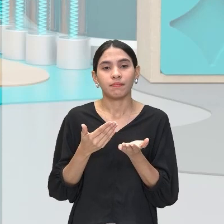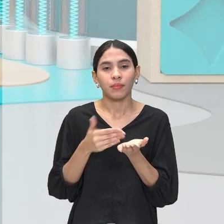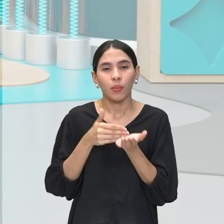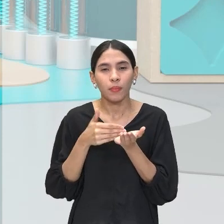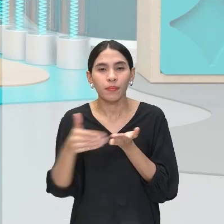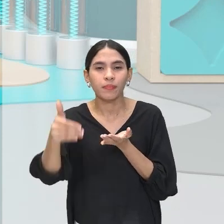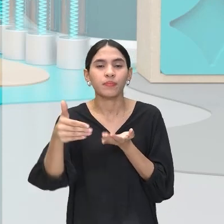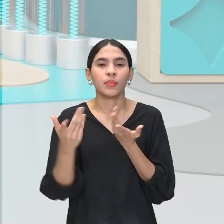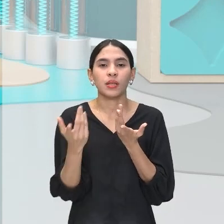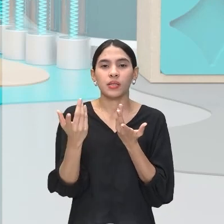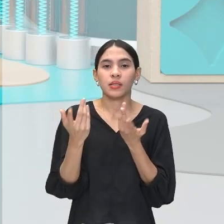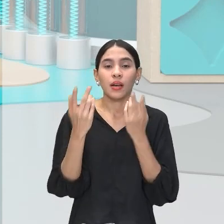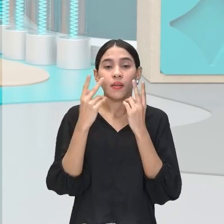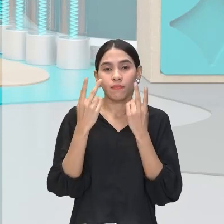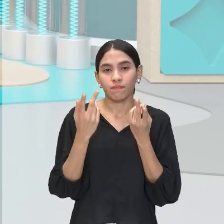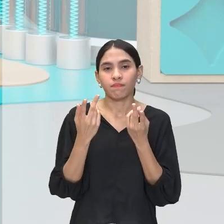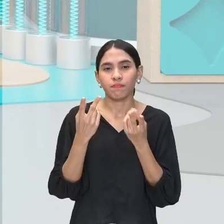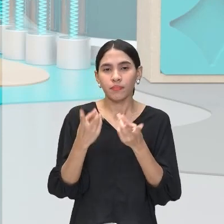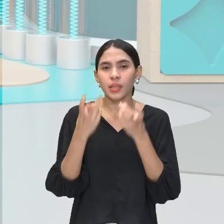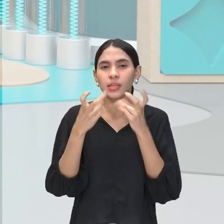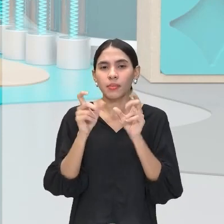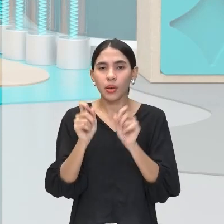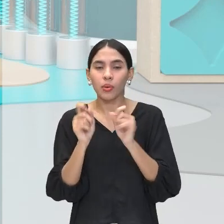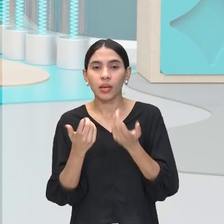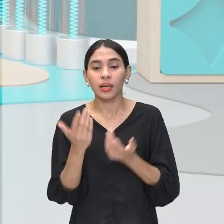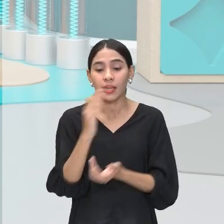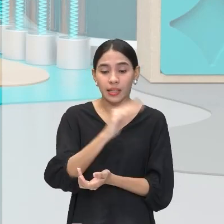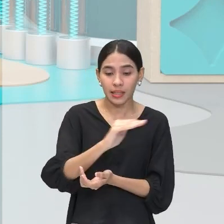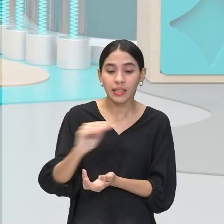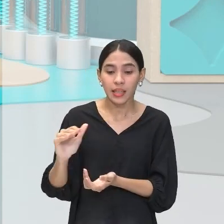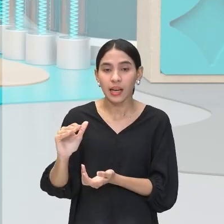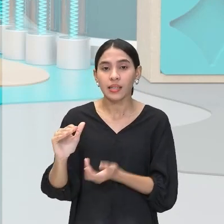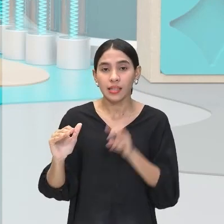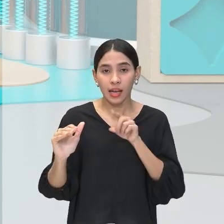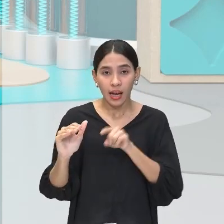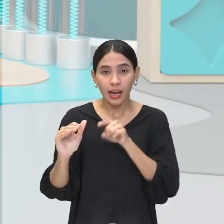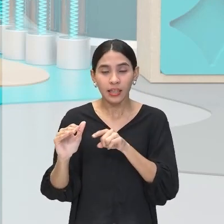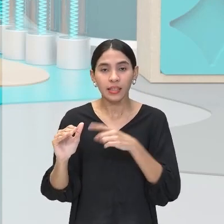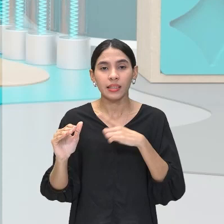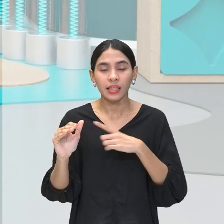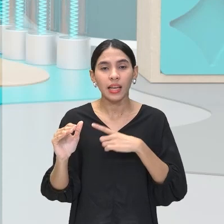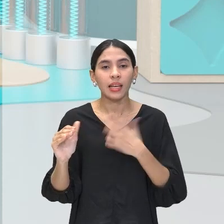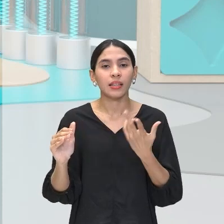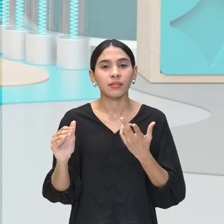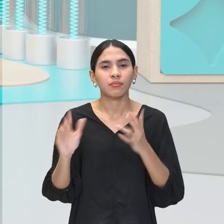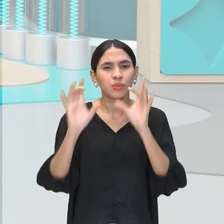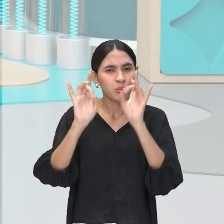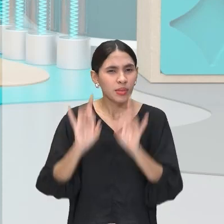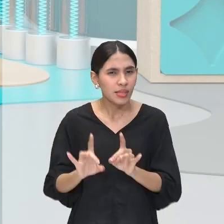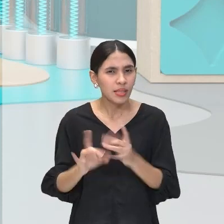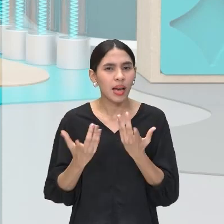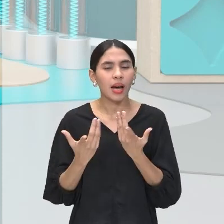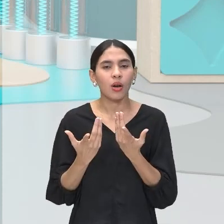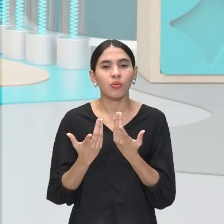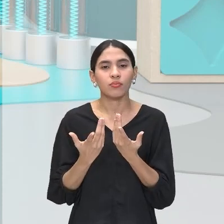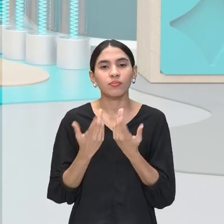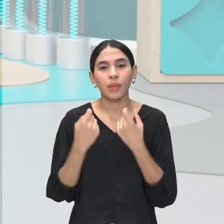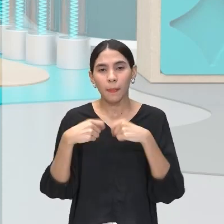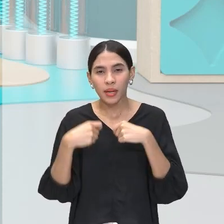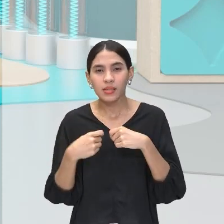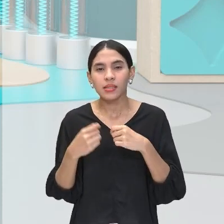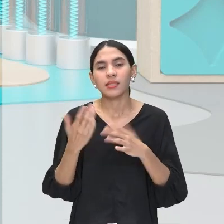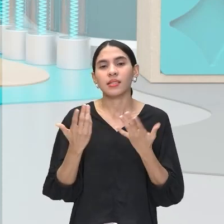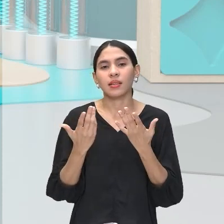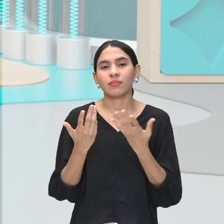do ponto de vista biológico, a serem tratadas com particularidades, a serem percebidas nas